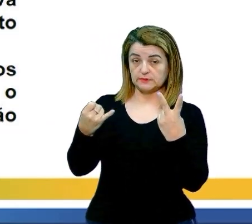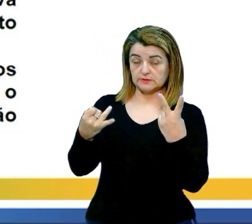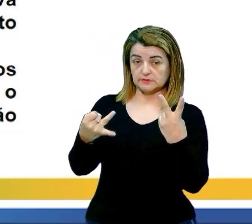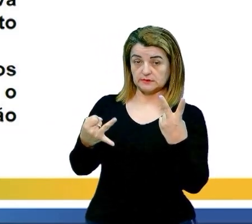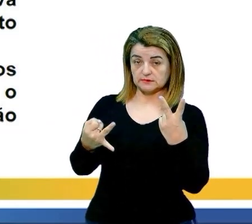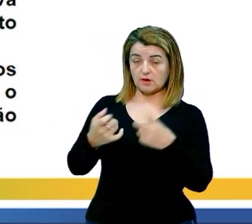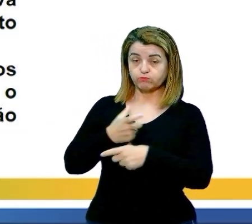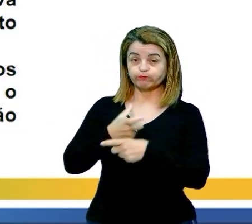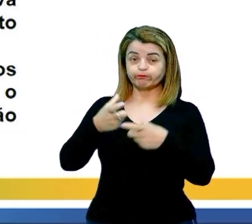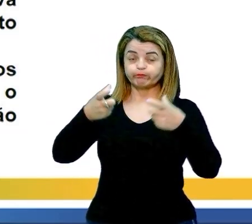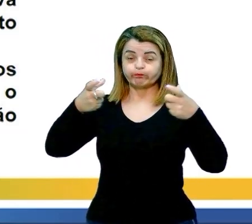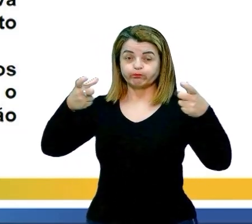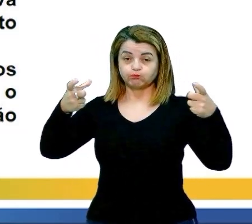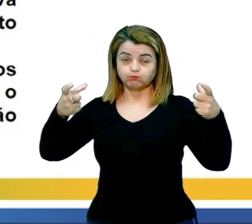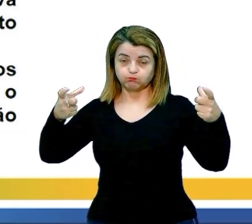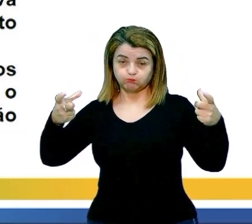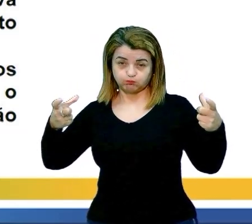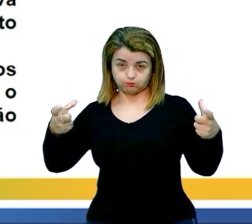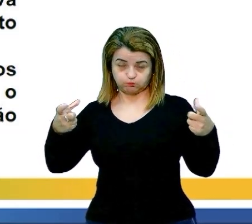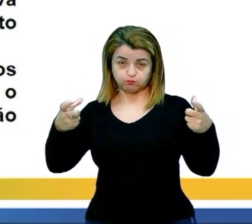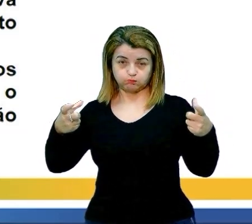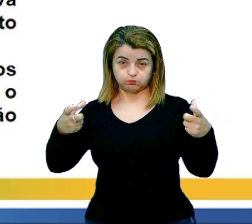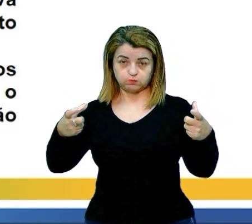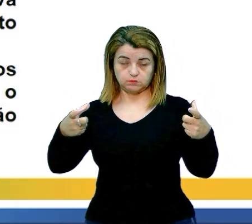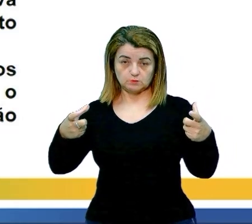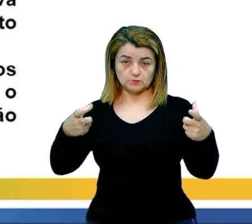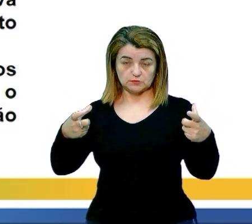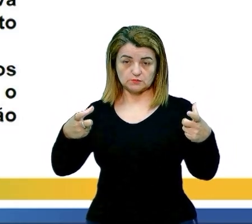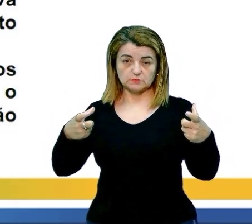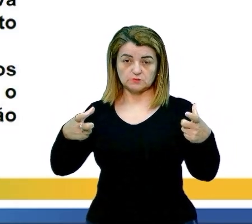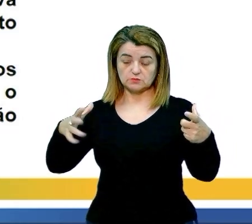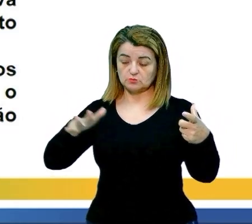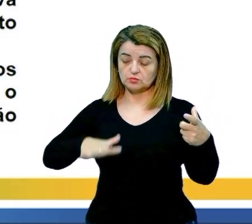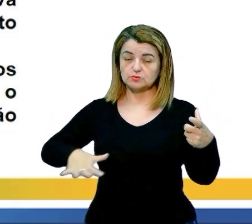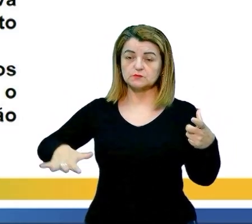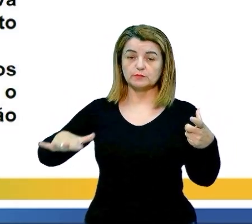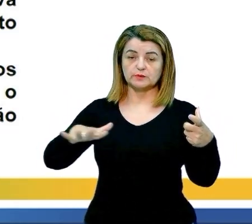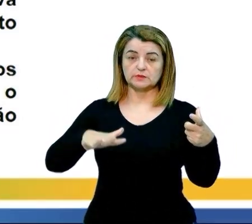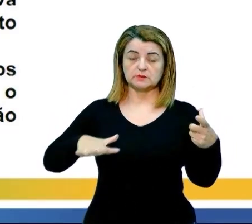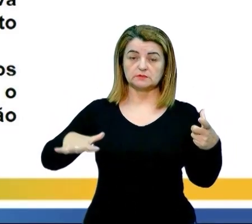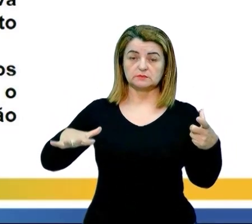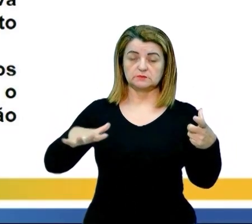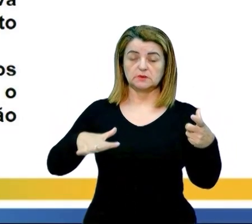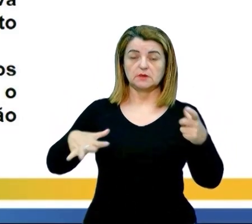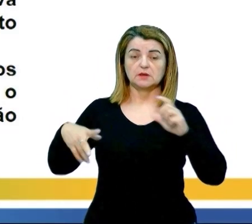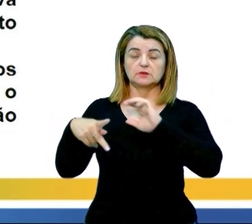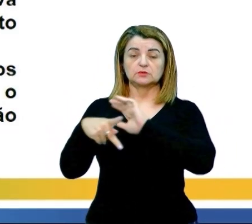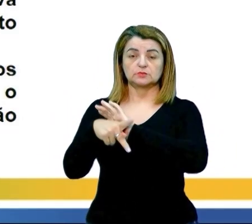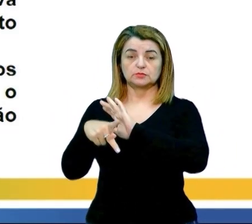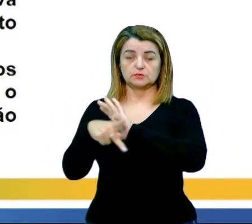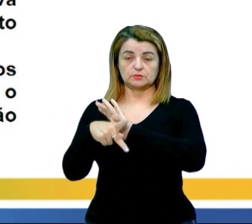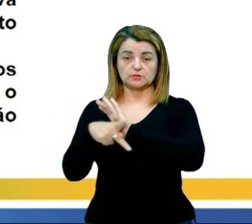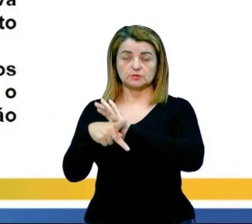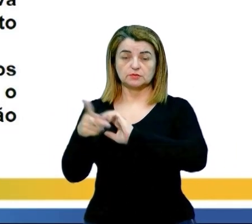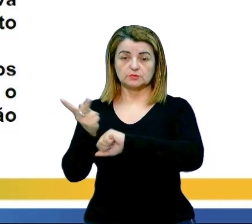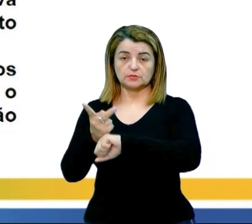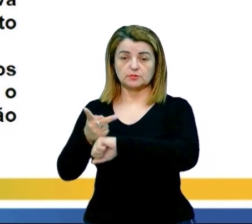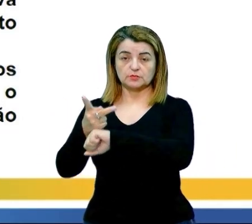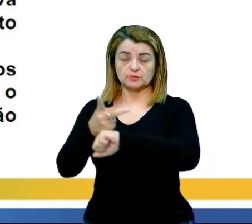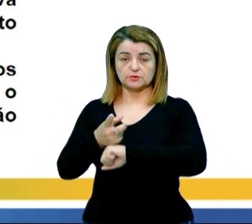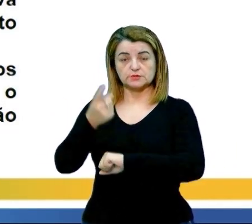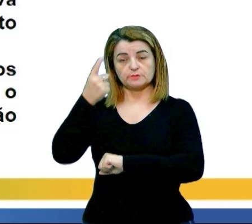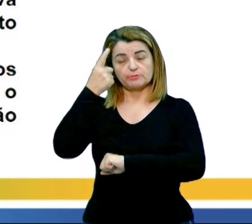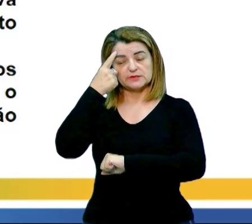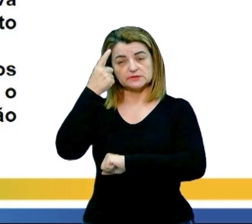da ampliação da ocupação do espaço e para a própria busca de